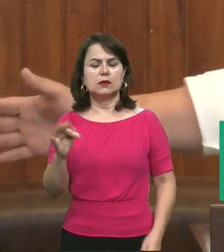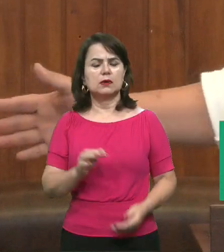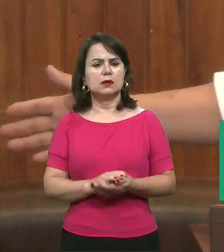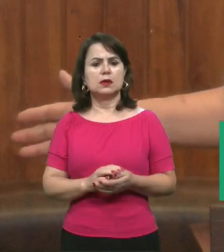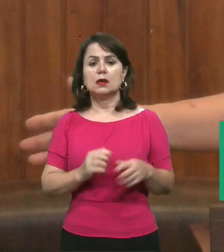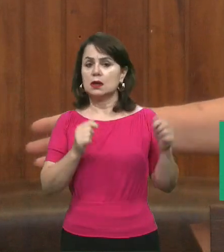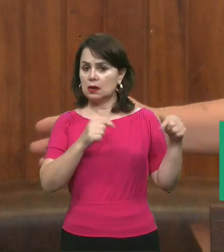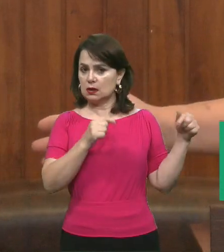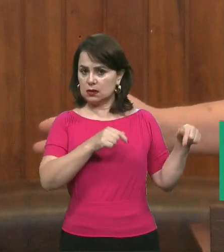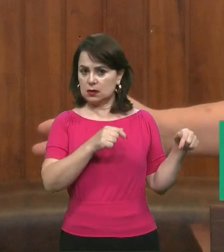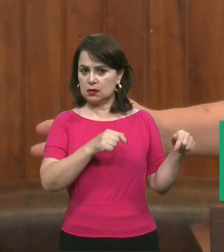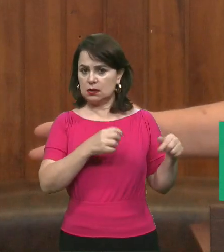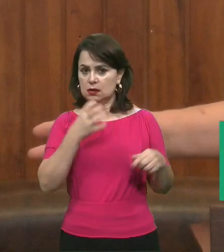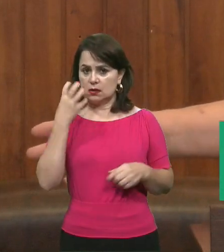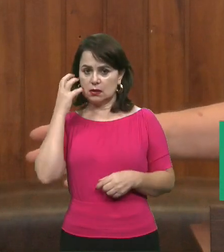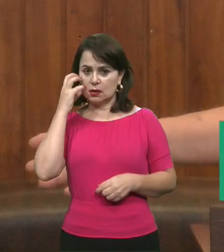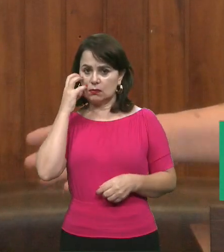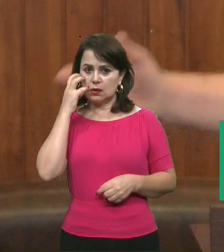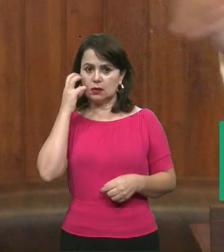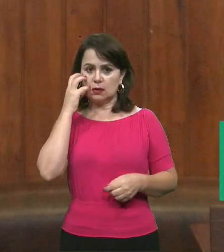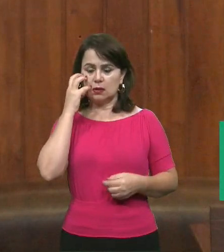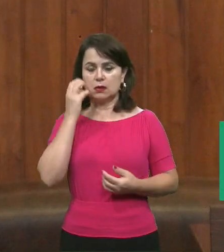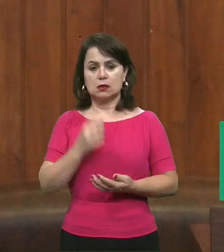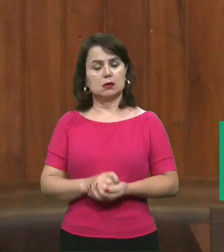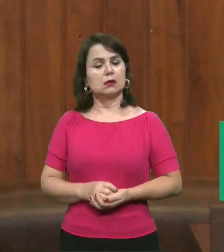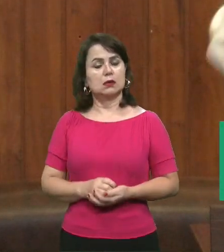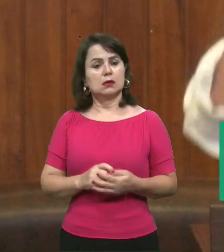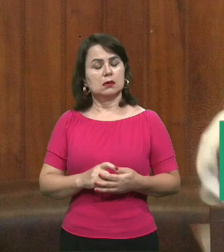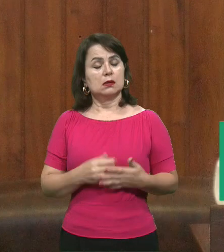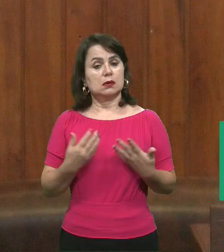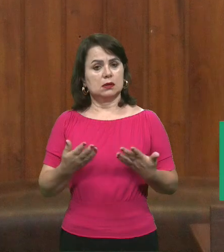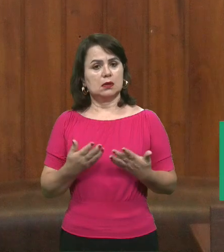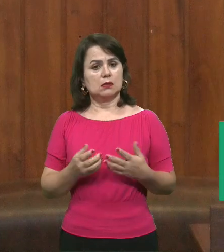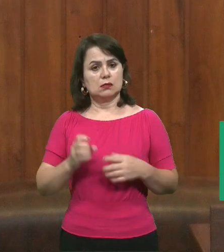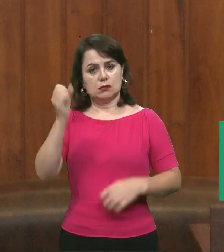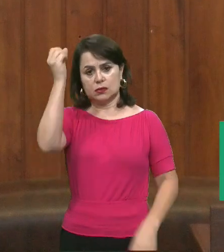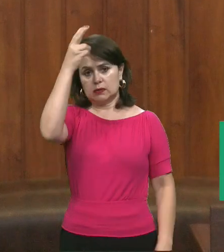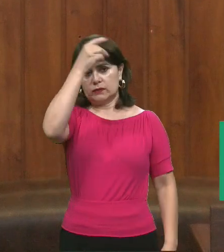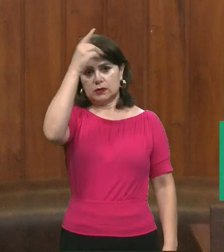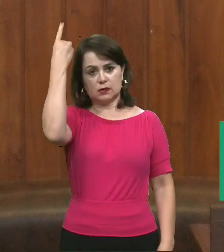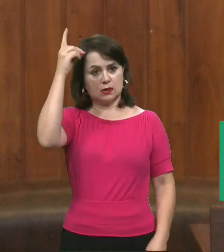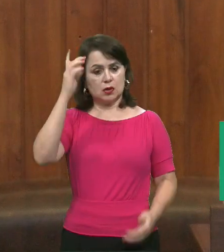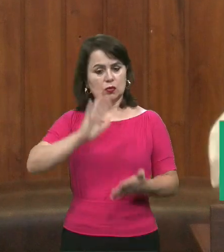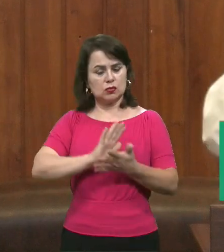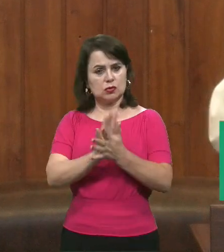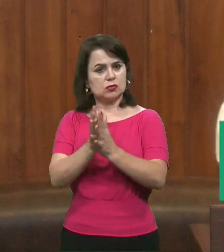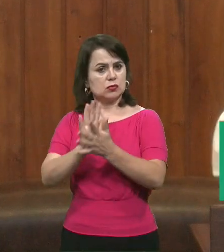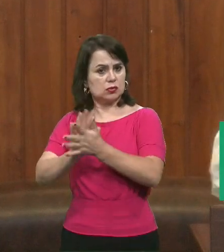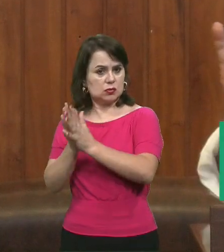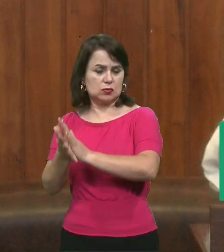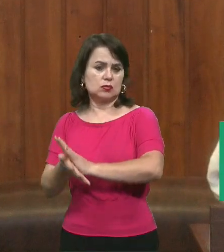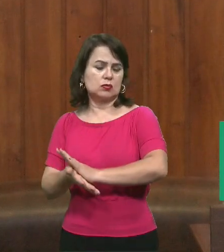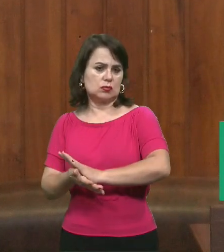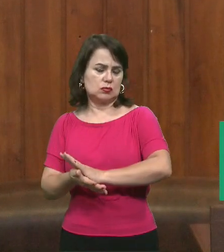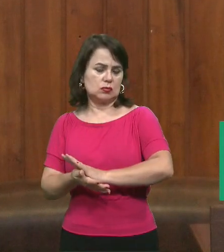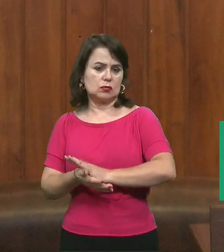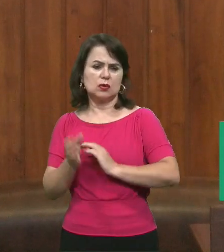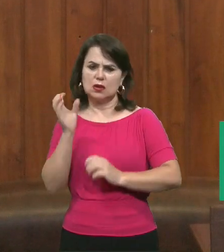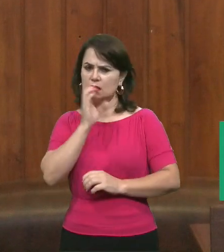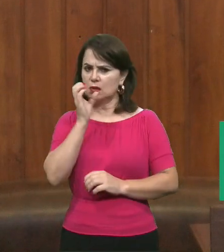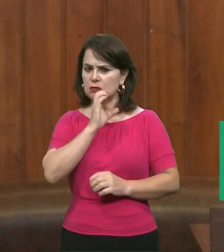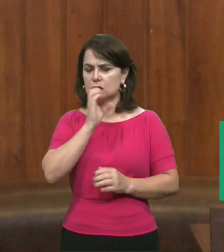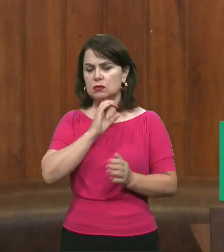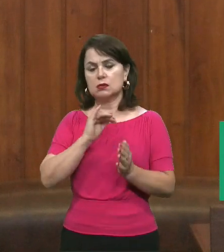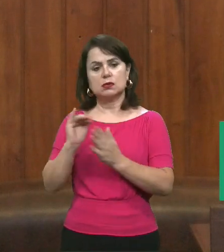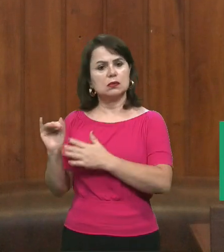aqui, ó, 3 vezes prefeito. Ele plantou e o Daniel destruiu. A educação, só para você ter, vou dar rápido aqui. A